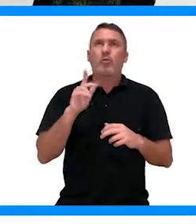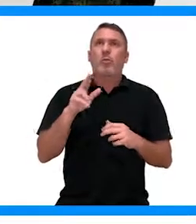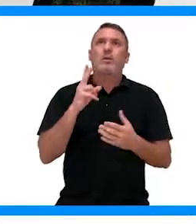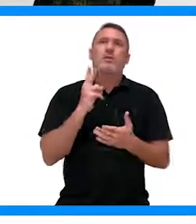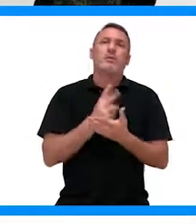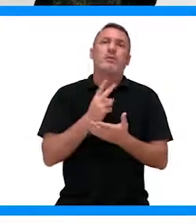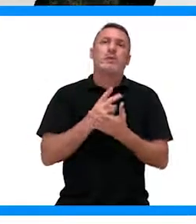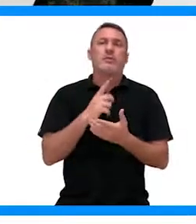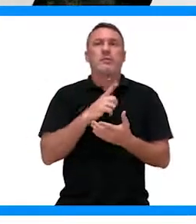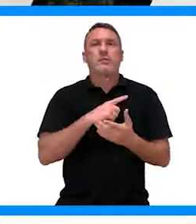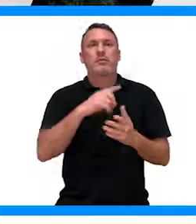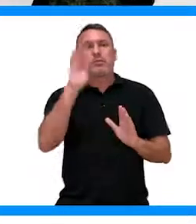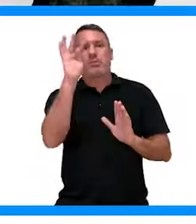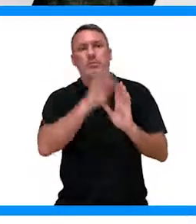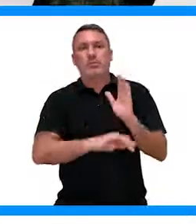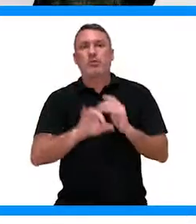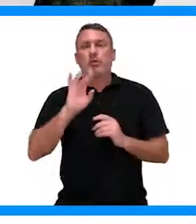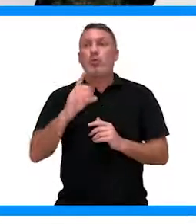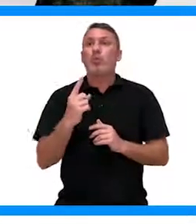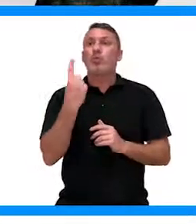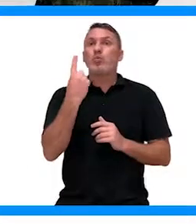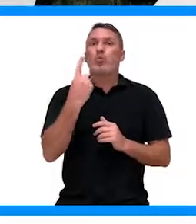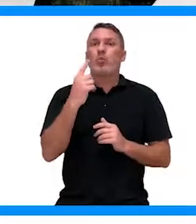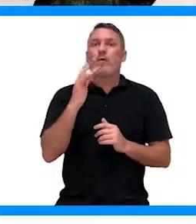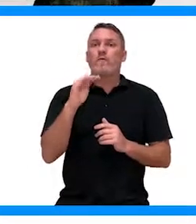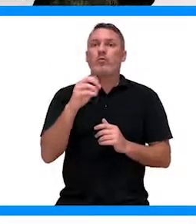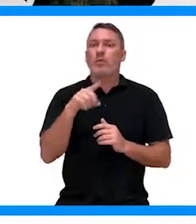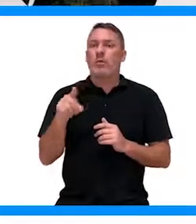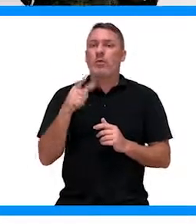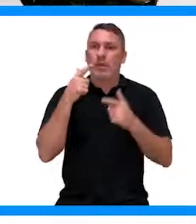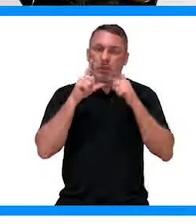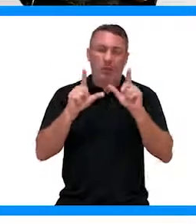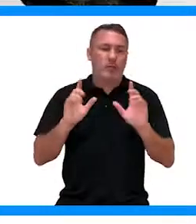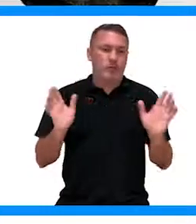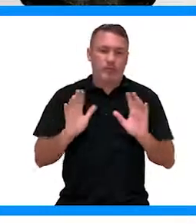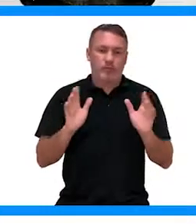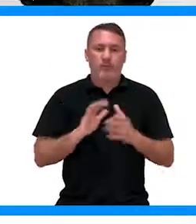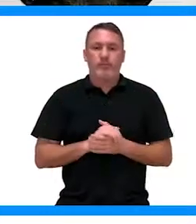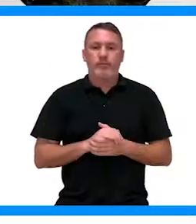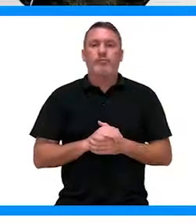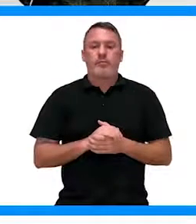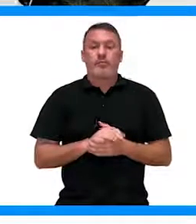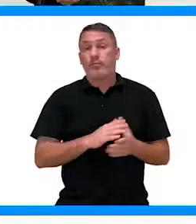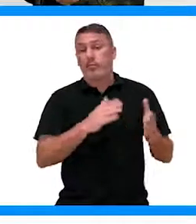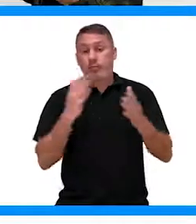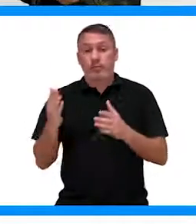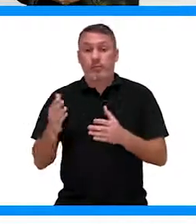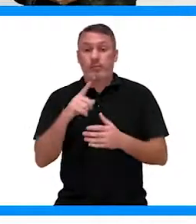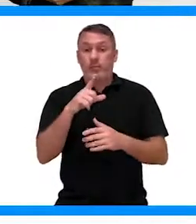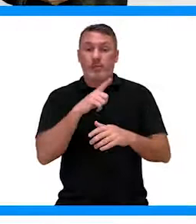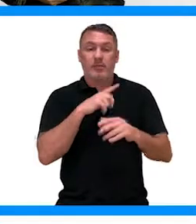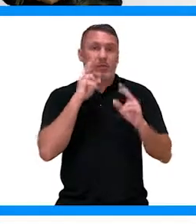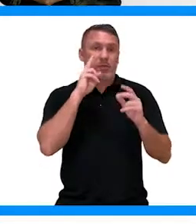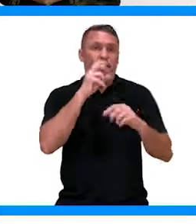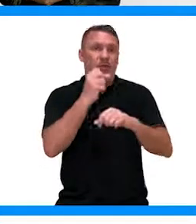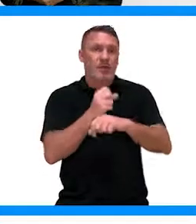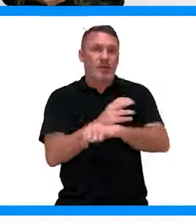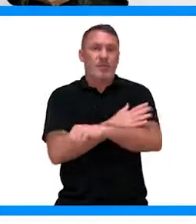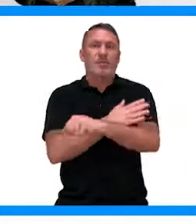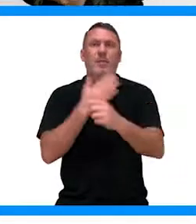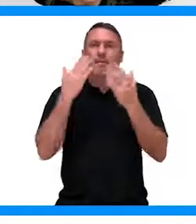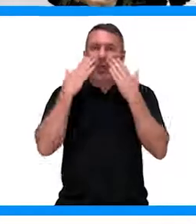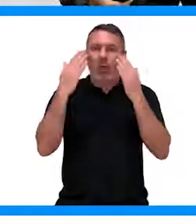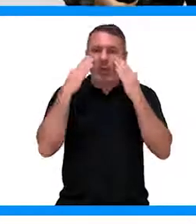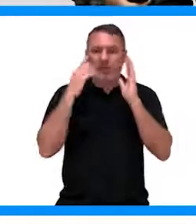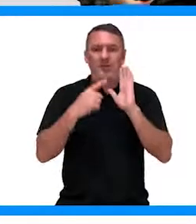Então, nem sempre um texto tem só uma função da linguagem. A função